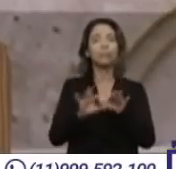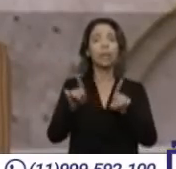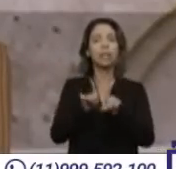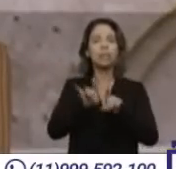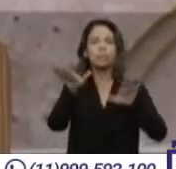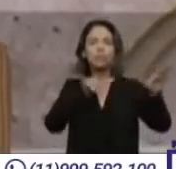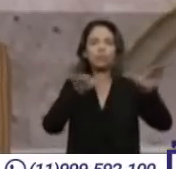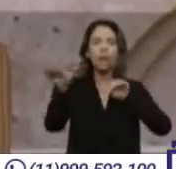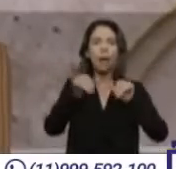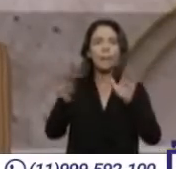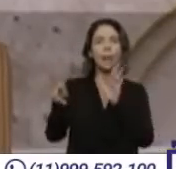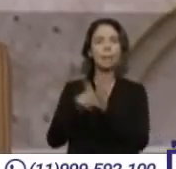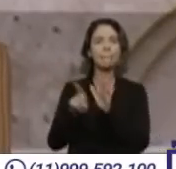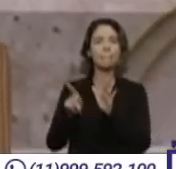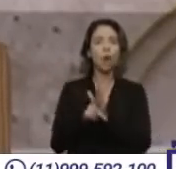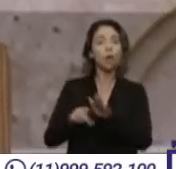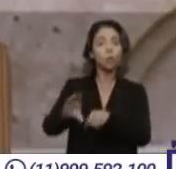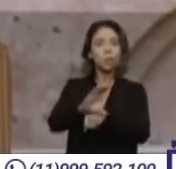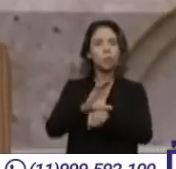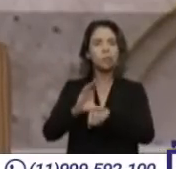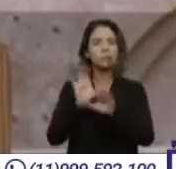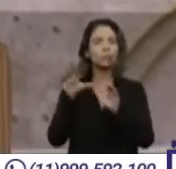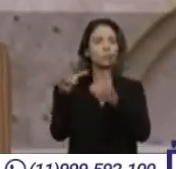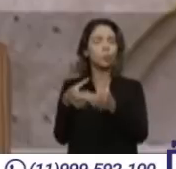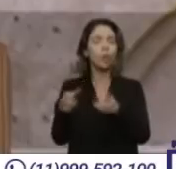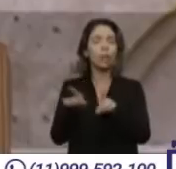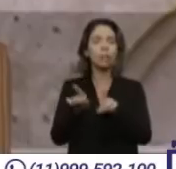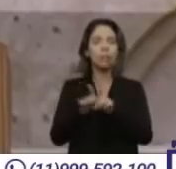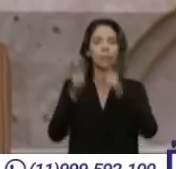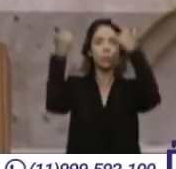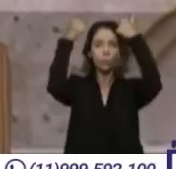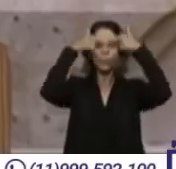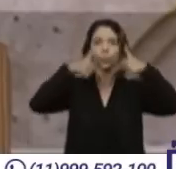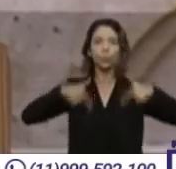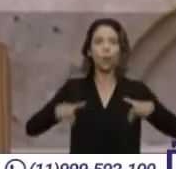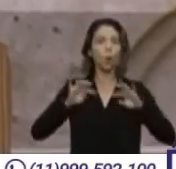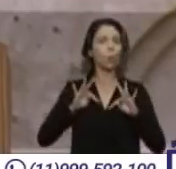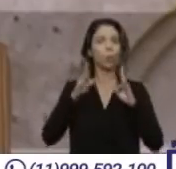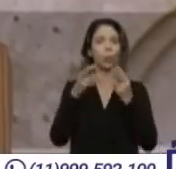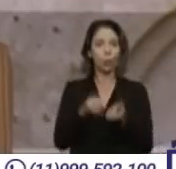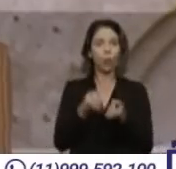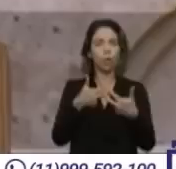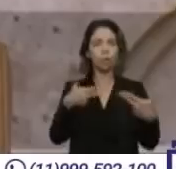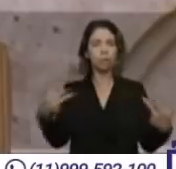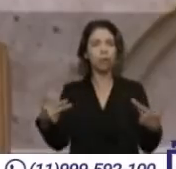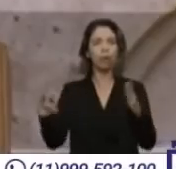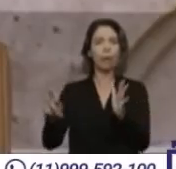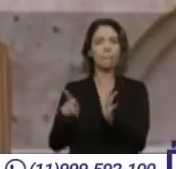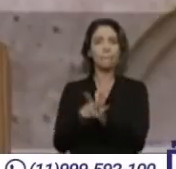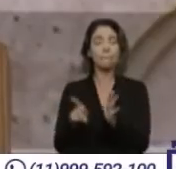Assembleia Nacional Constituinte, seja pela neutralização dos dispositivos